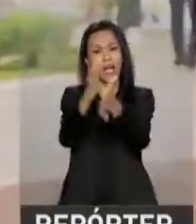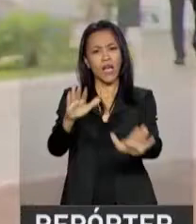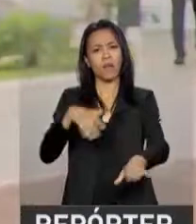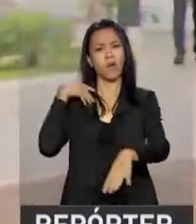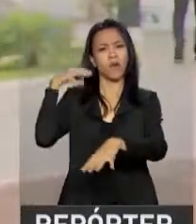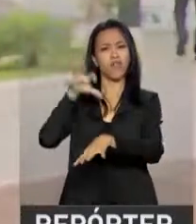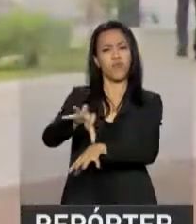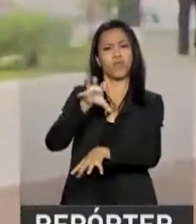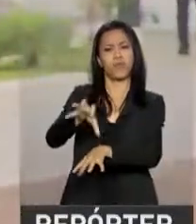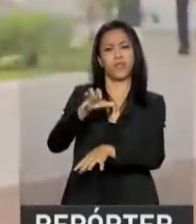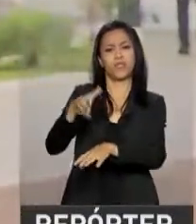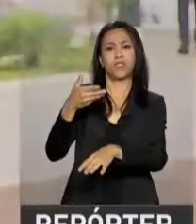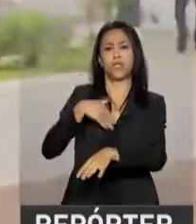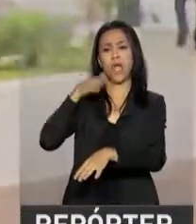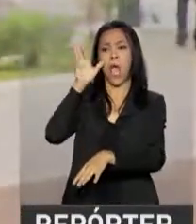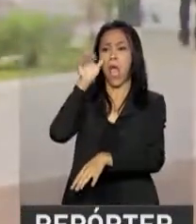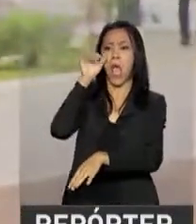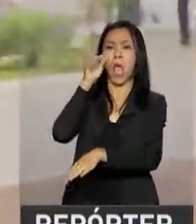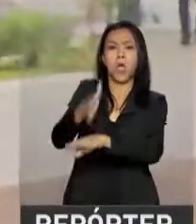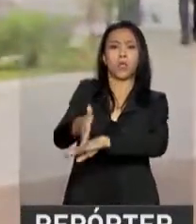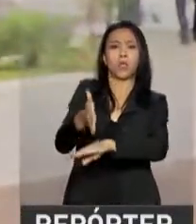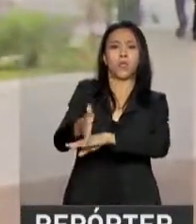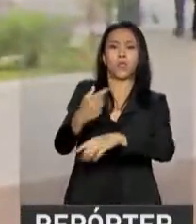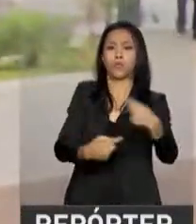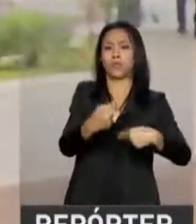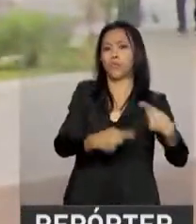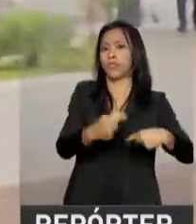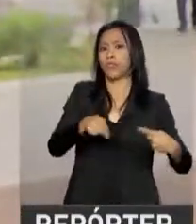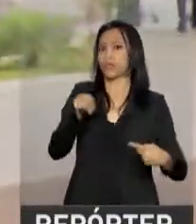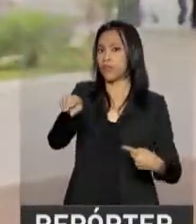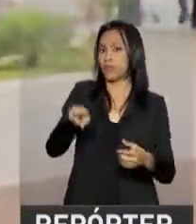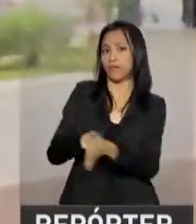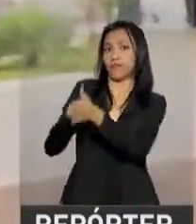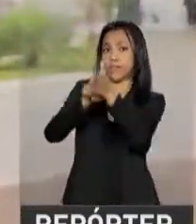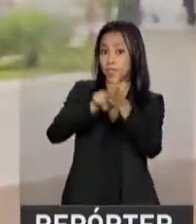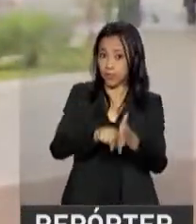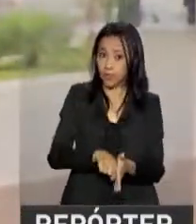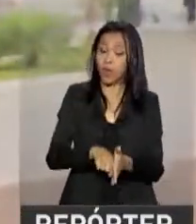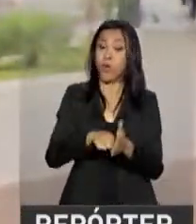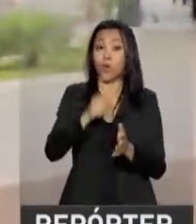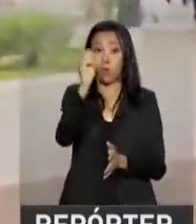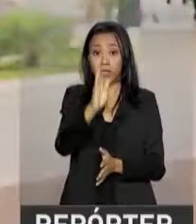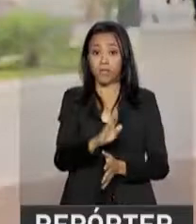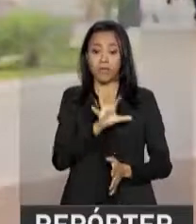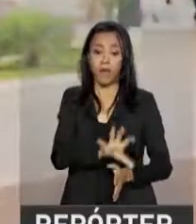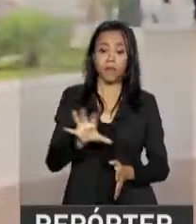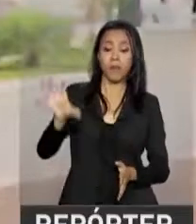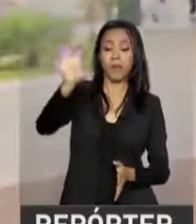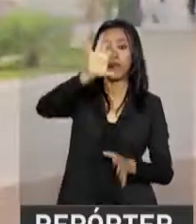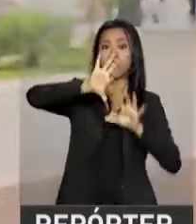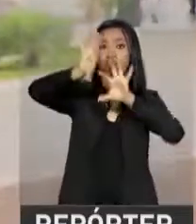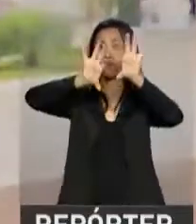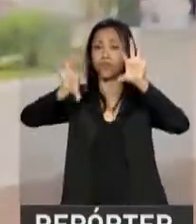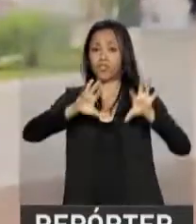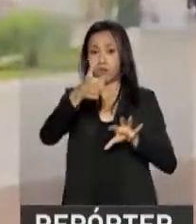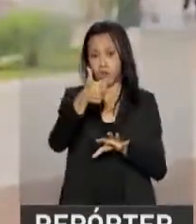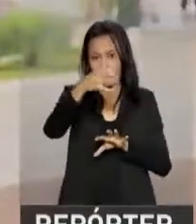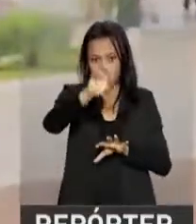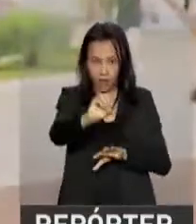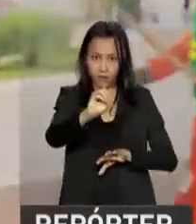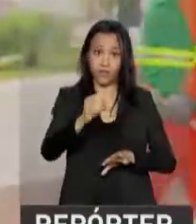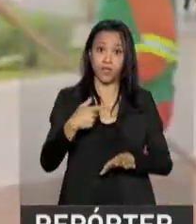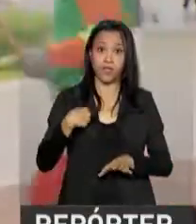fiscalização de produtos de origem animal o país vai ser dividido em dez regiões ea fiscalização vai passar a ser